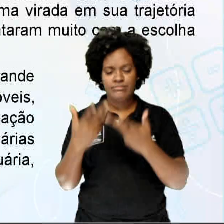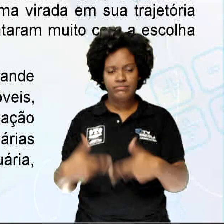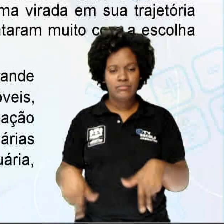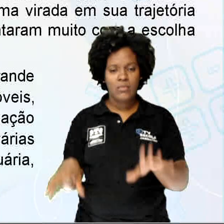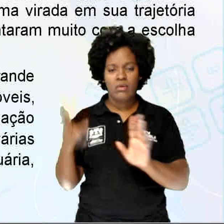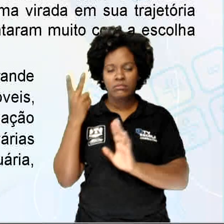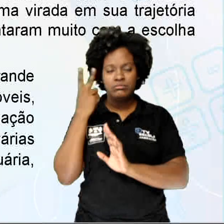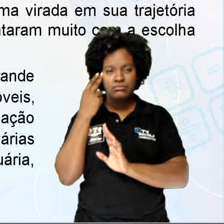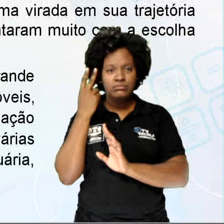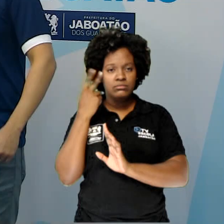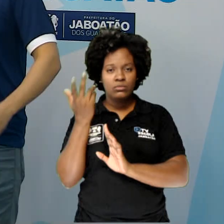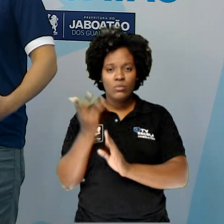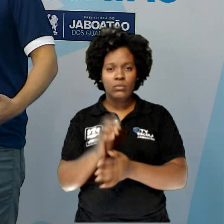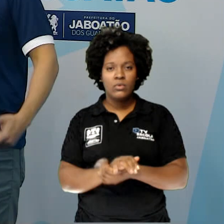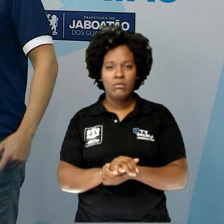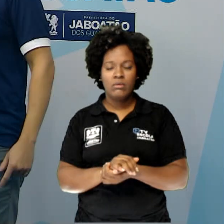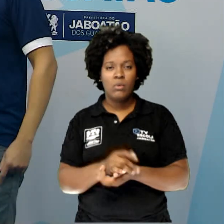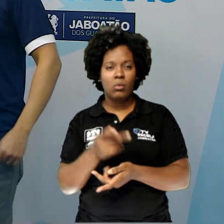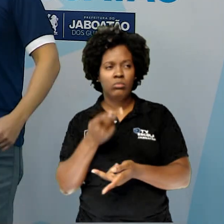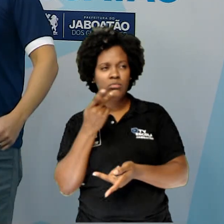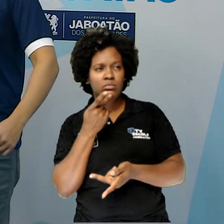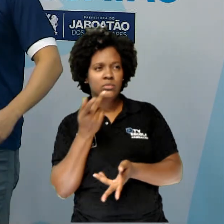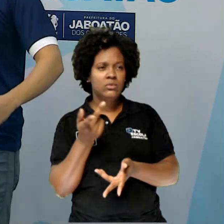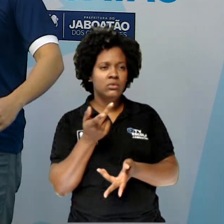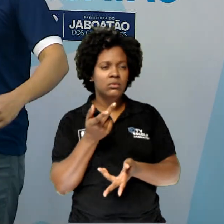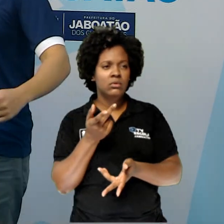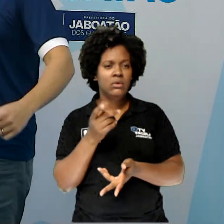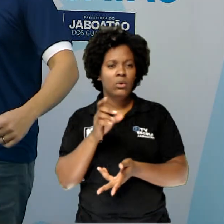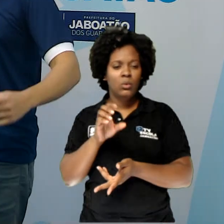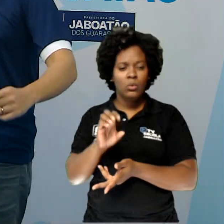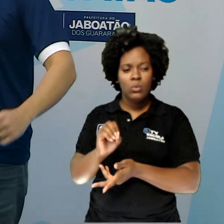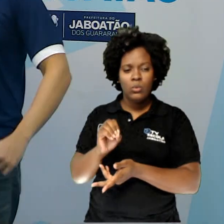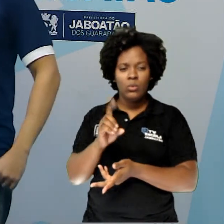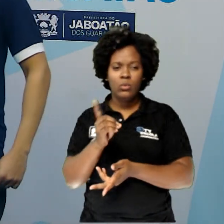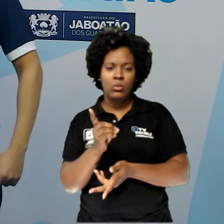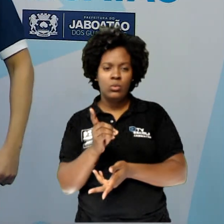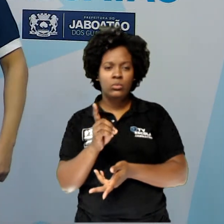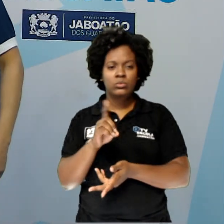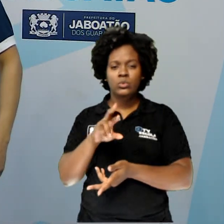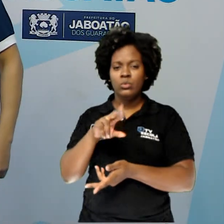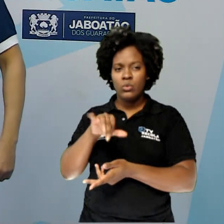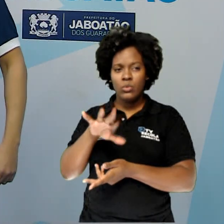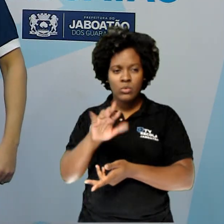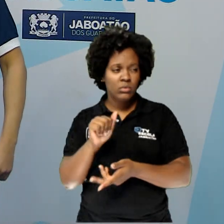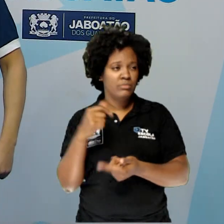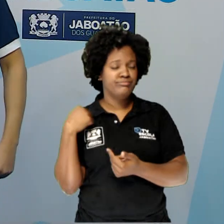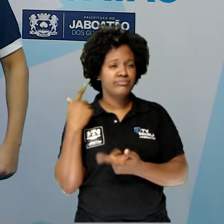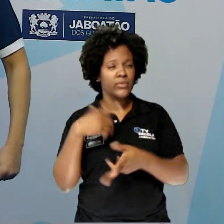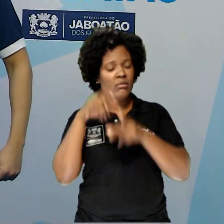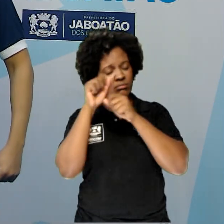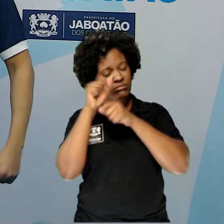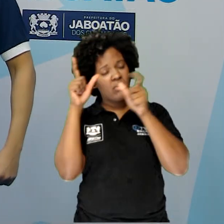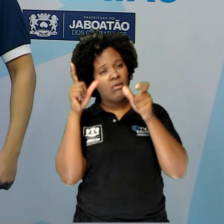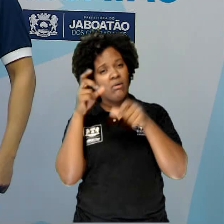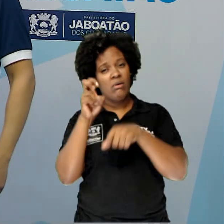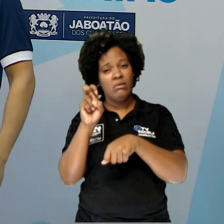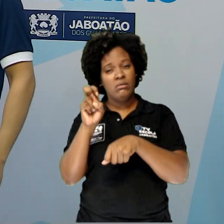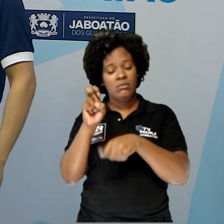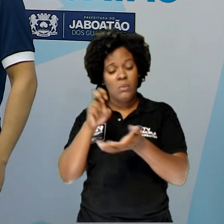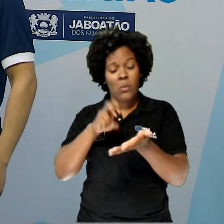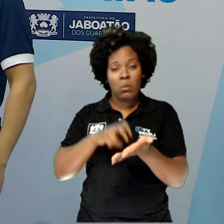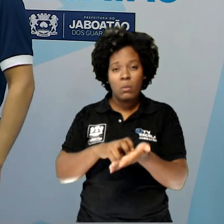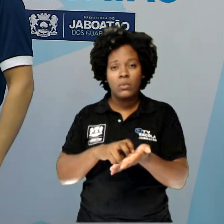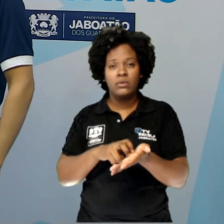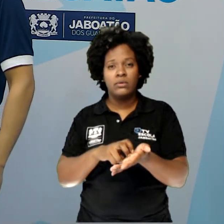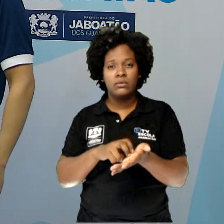você ouvir alguém dizer, né? O duro é que eu preciso acordar às 5 da manhã para chegar ao trabalho.